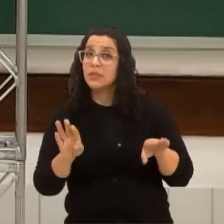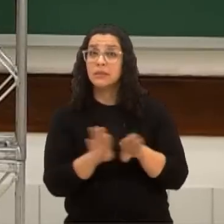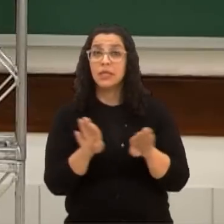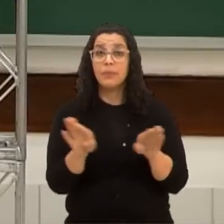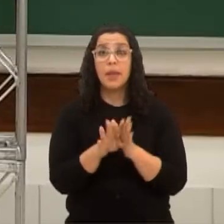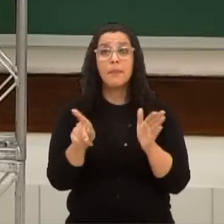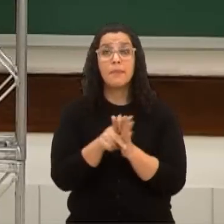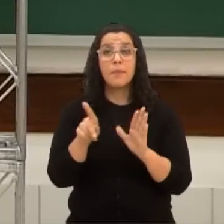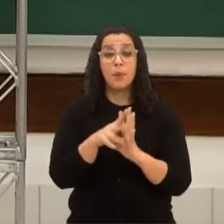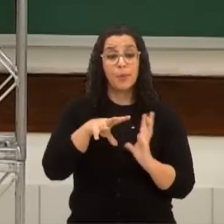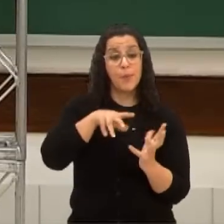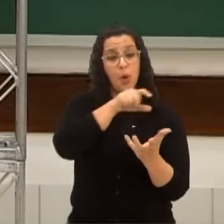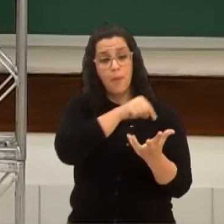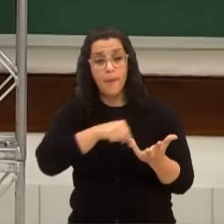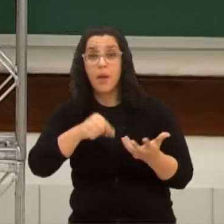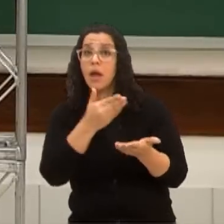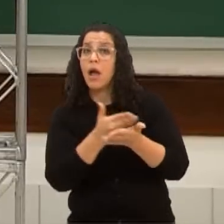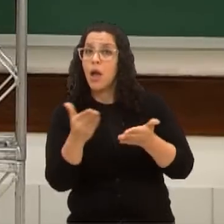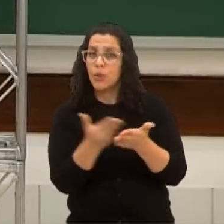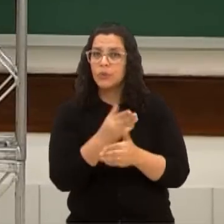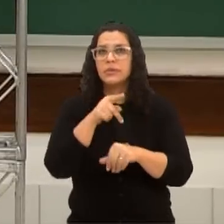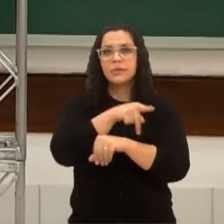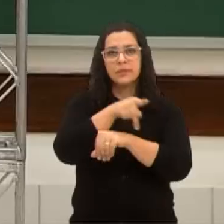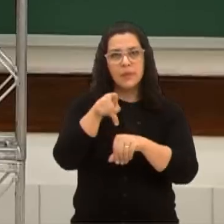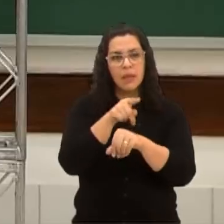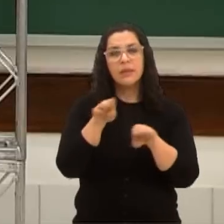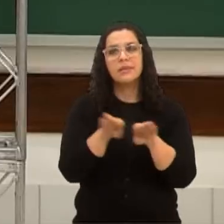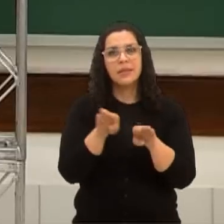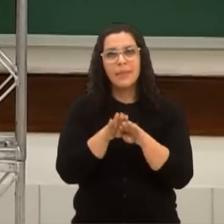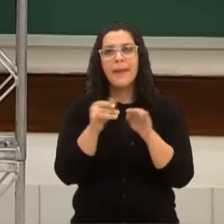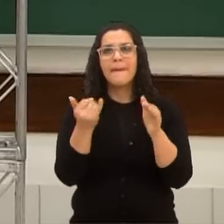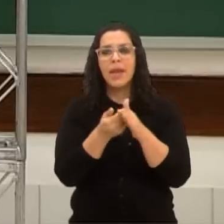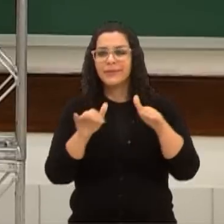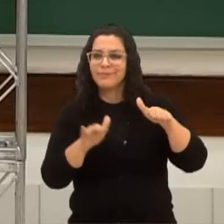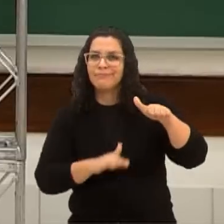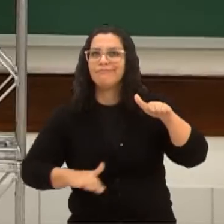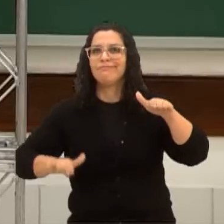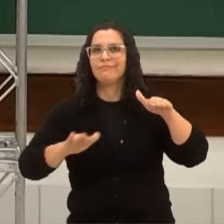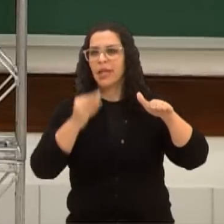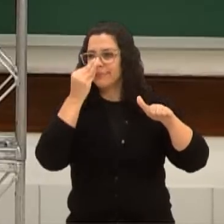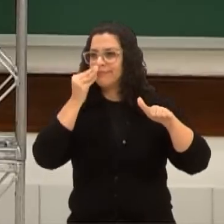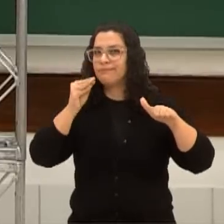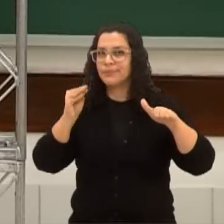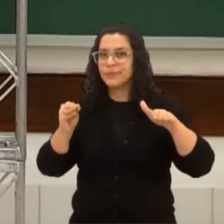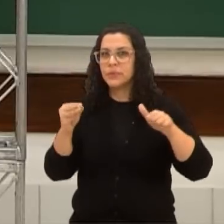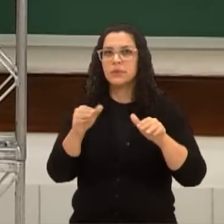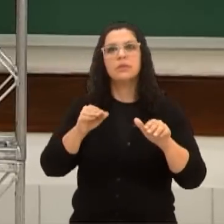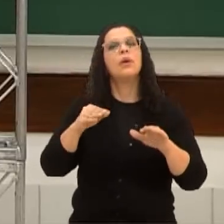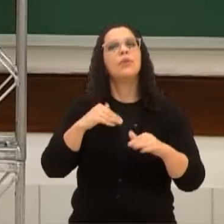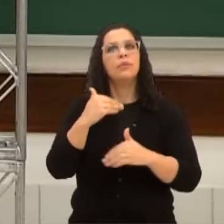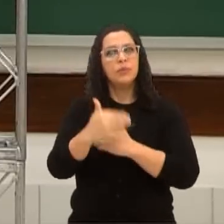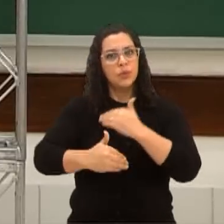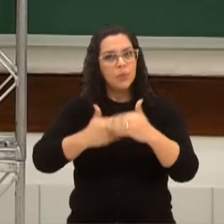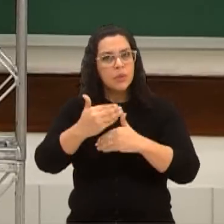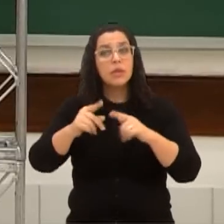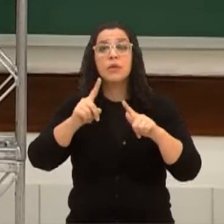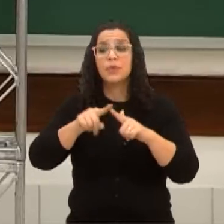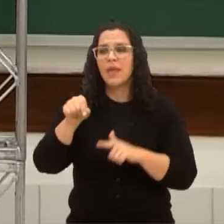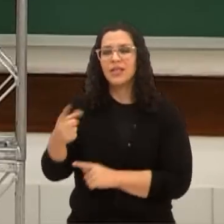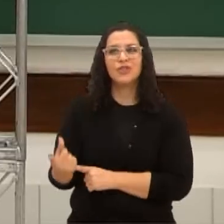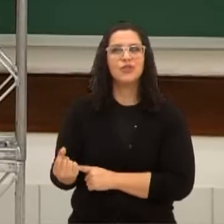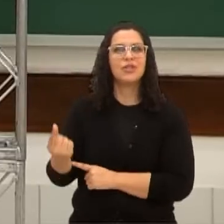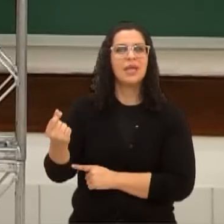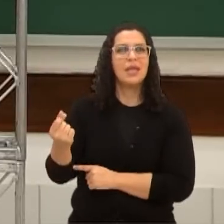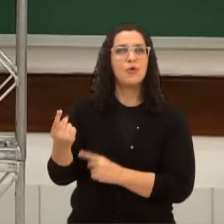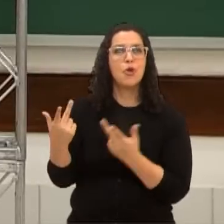vista internacional, alguns países eles ficarão mais esquecidos nesse processo, justamente porque não têm